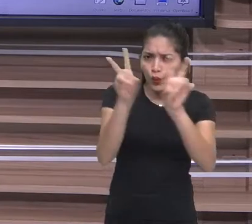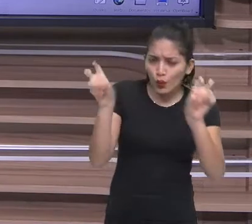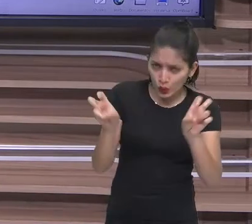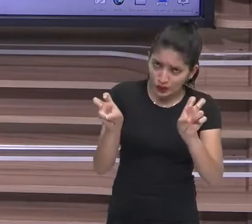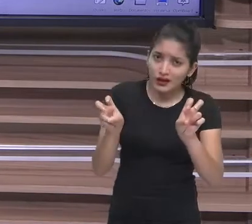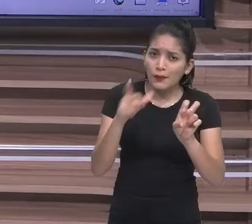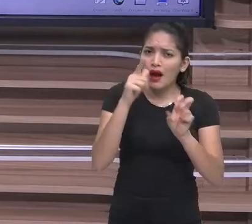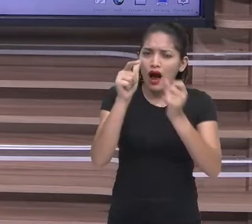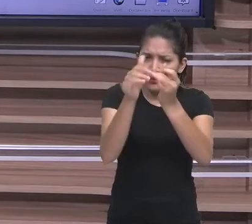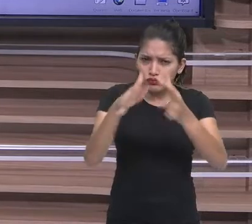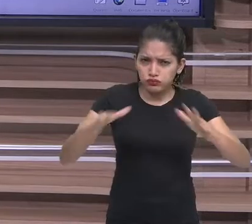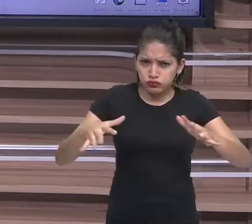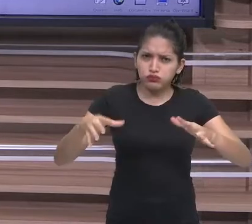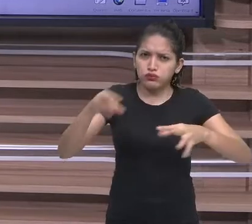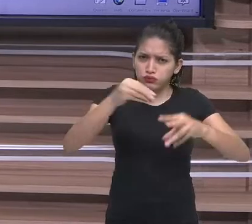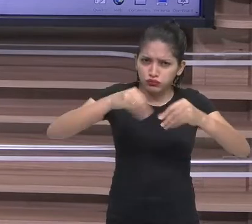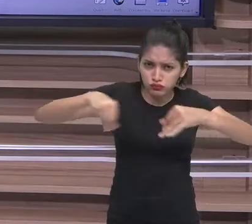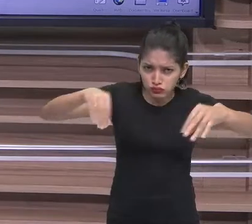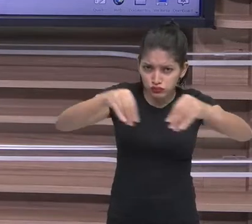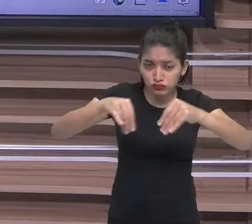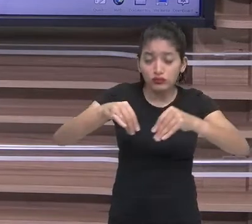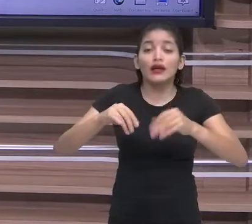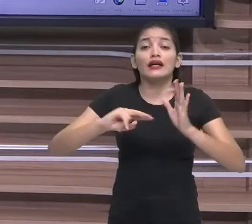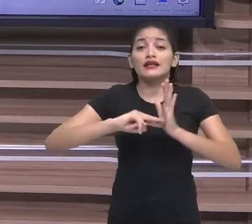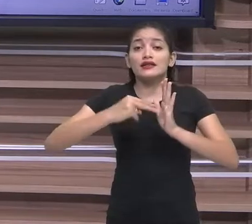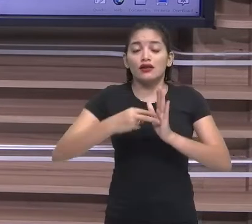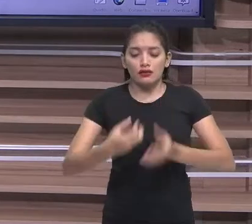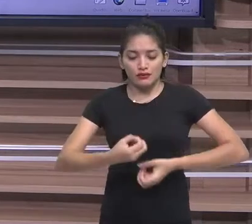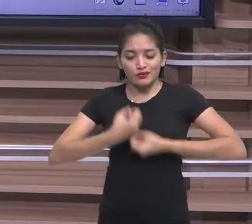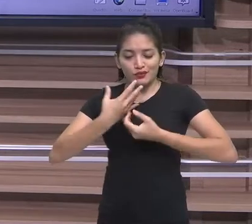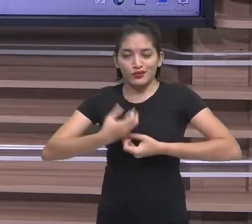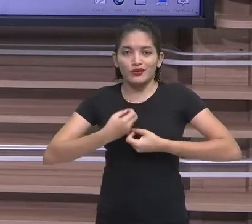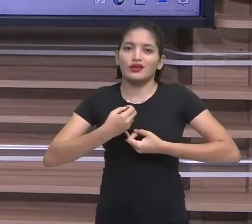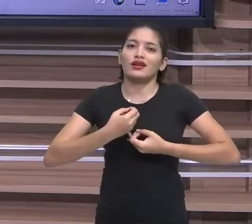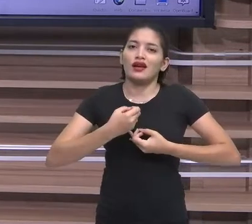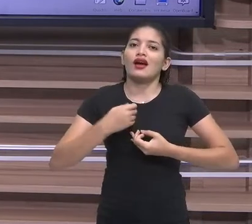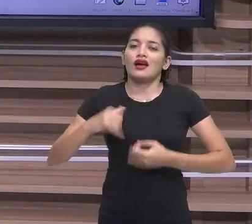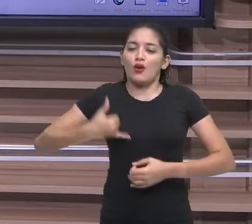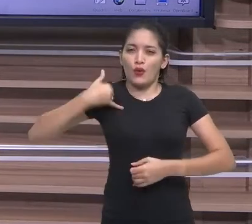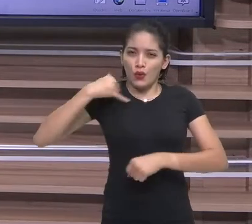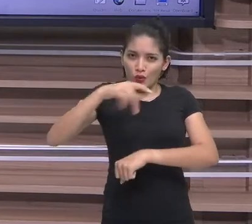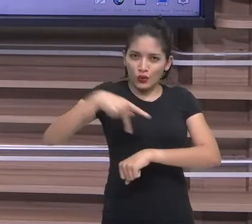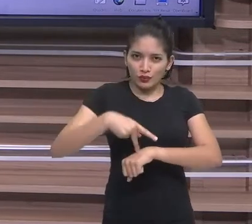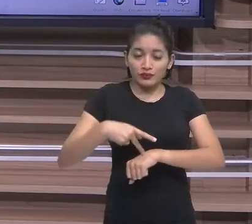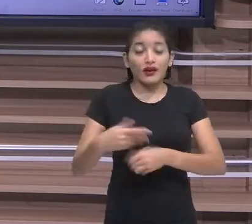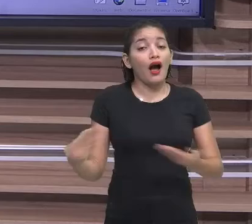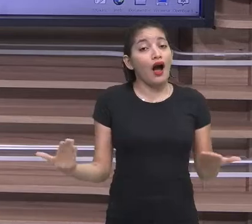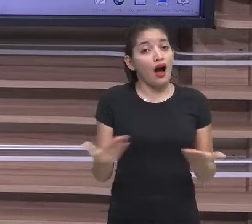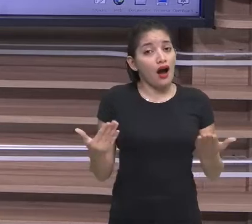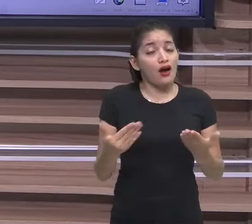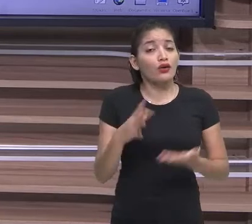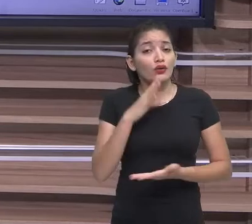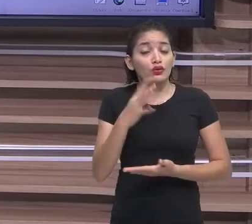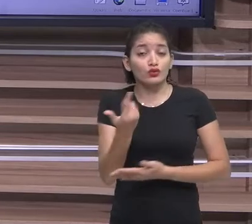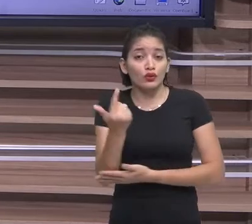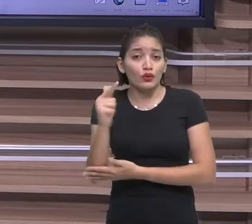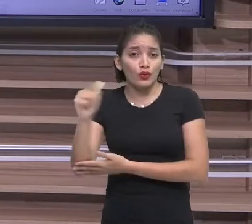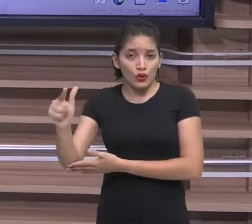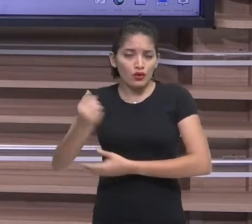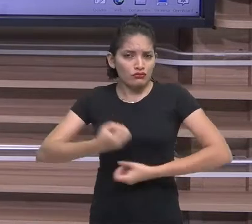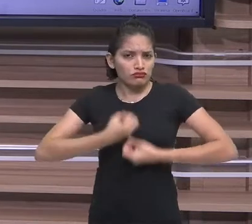você viu um exemplo da poesia nacionalista. Vamos conhecer agora um fragmento da